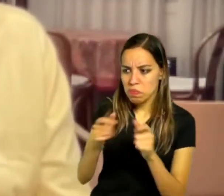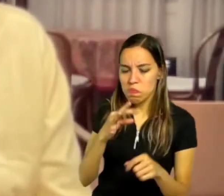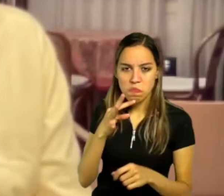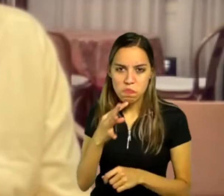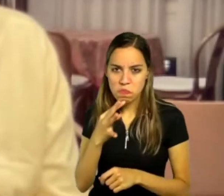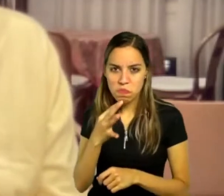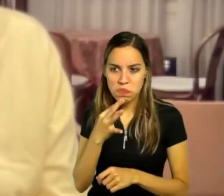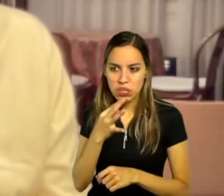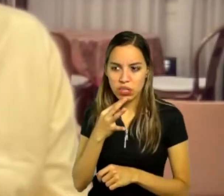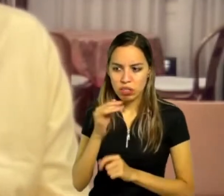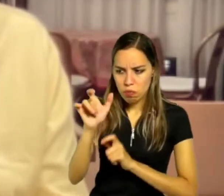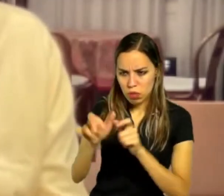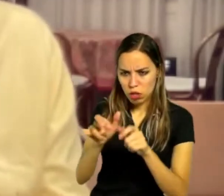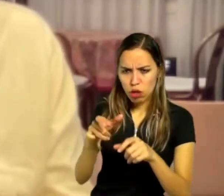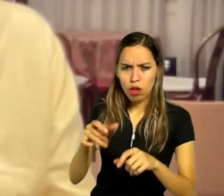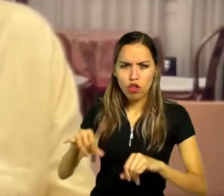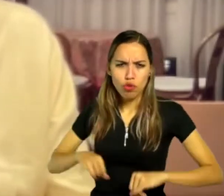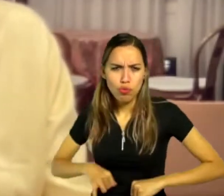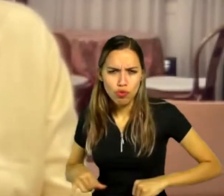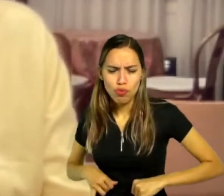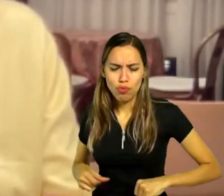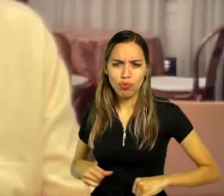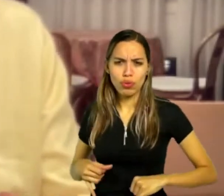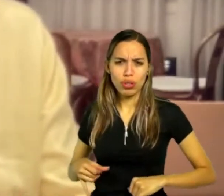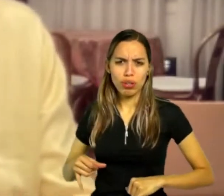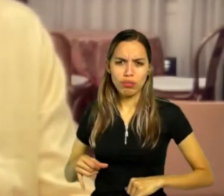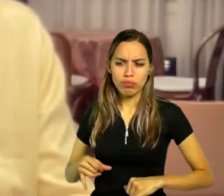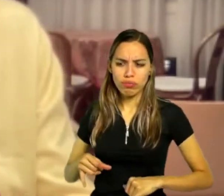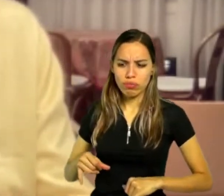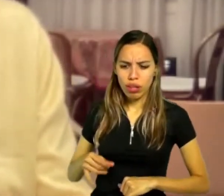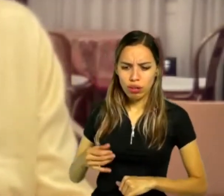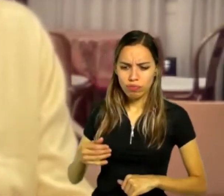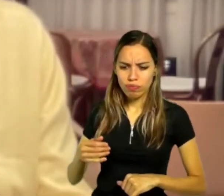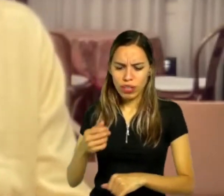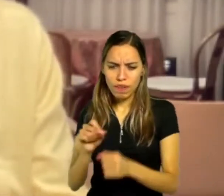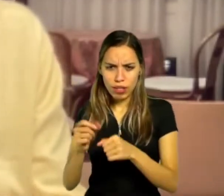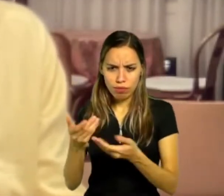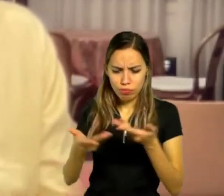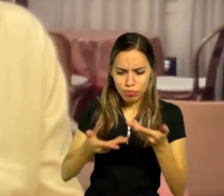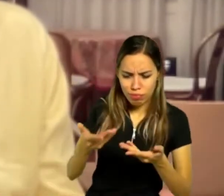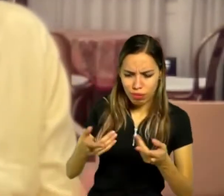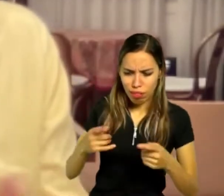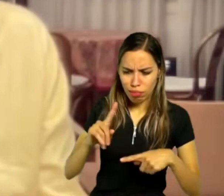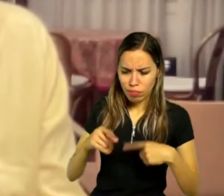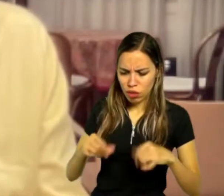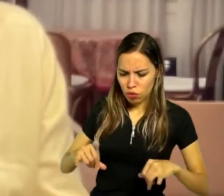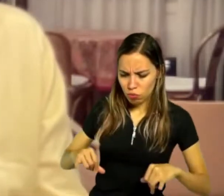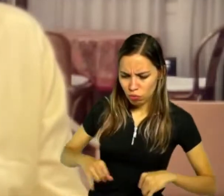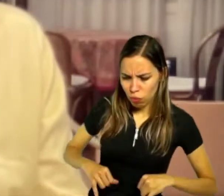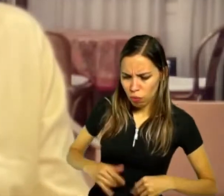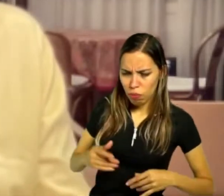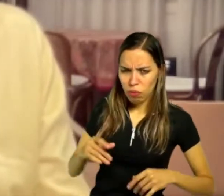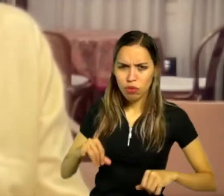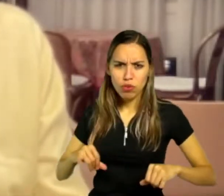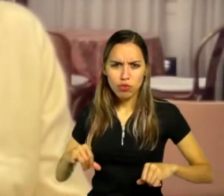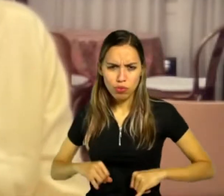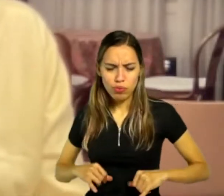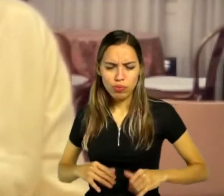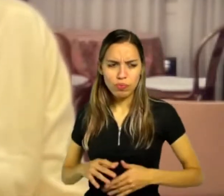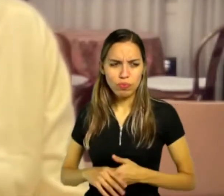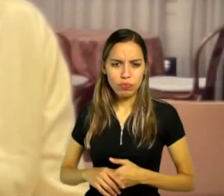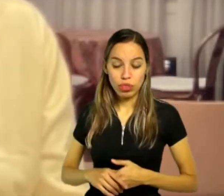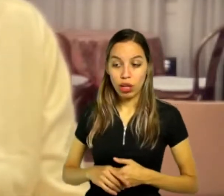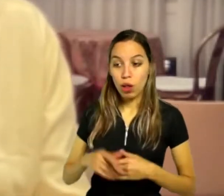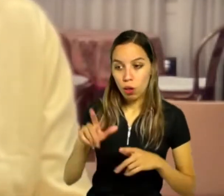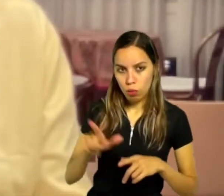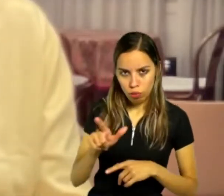efeitos colaterais. Isso foi ficando tudo mais manejável, não que essas drogas deixem de provocar efeitos colaterais,